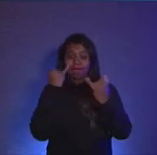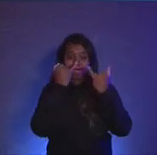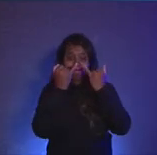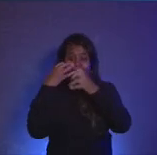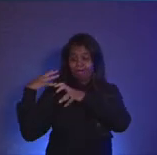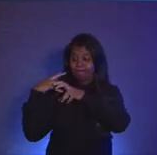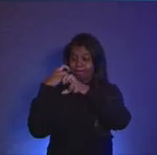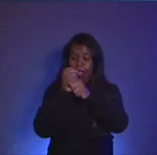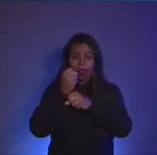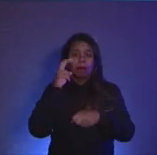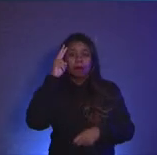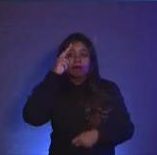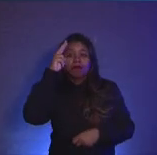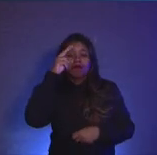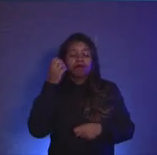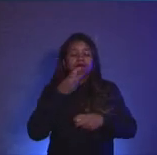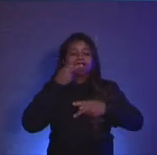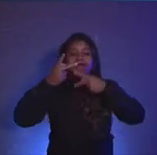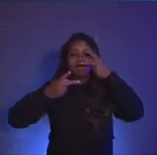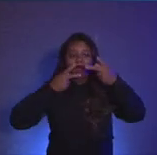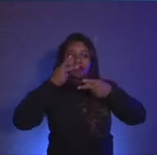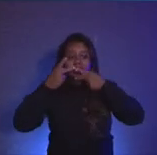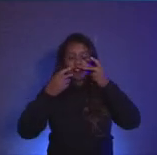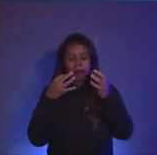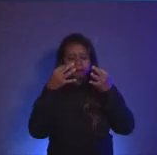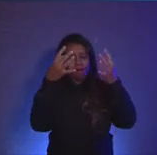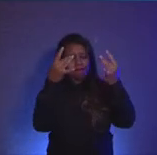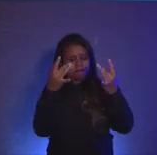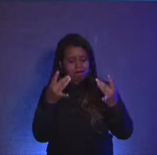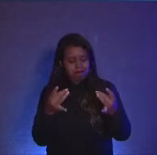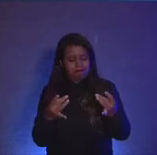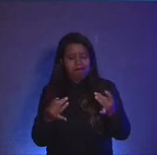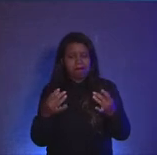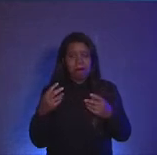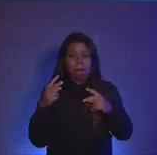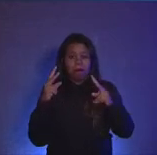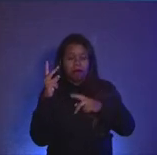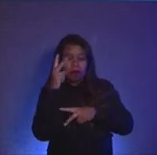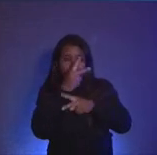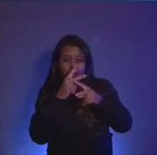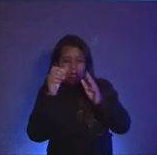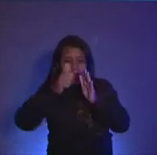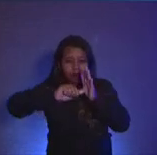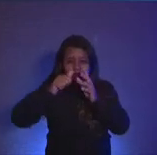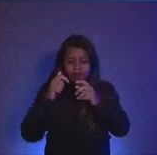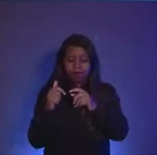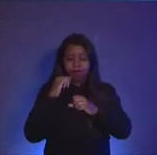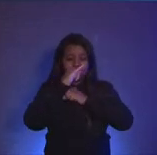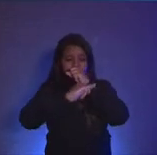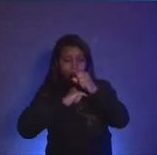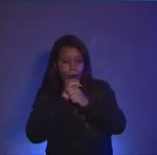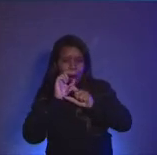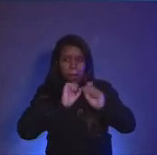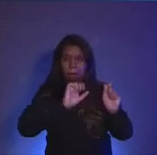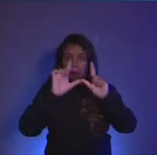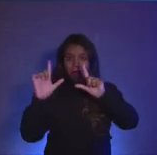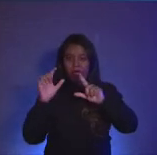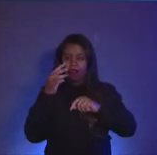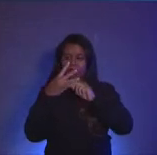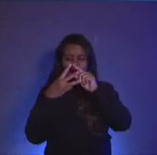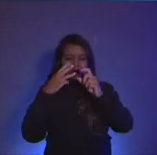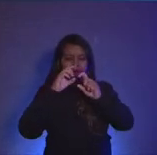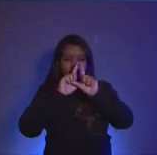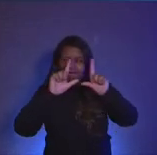que contaram a história. Ele é elegante nas cores e na navegação, fez bom uso do recurso 3D para